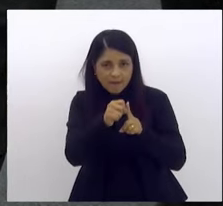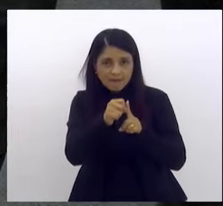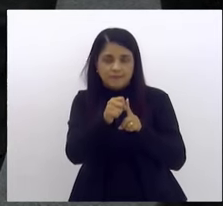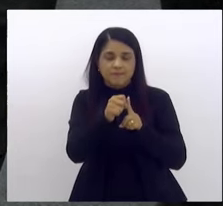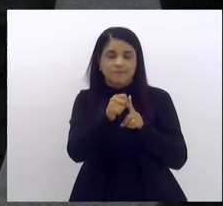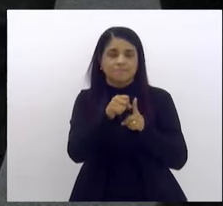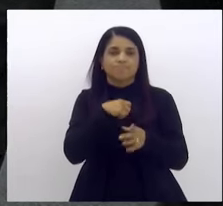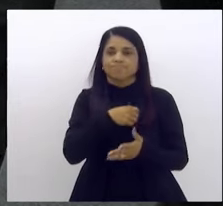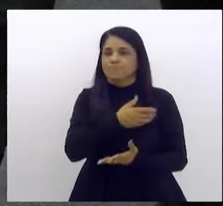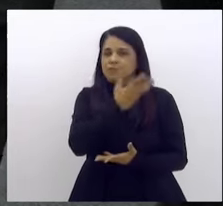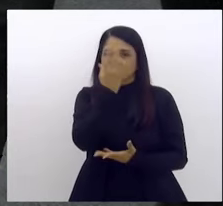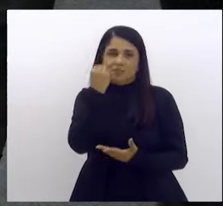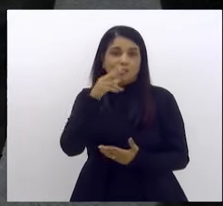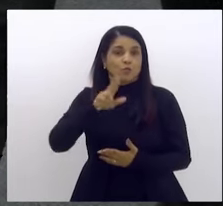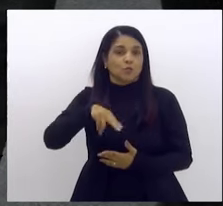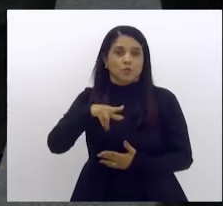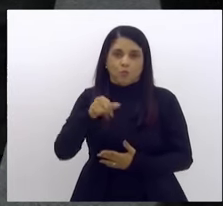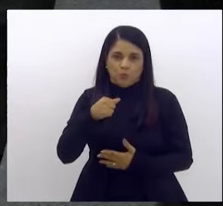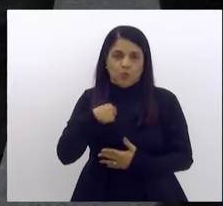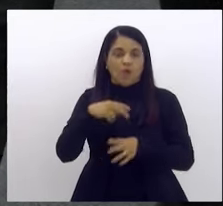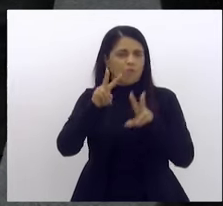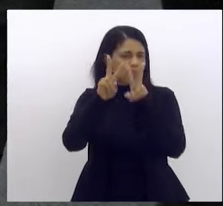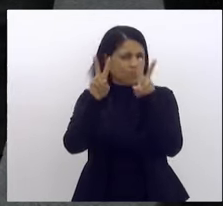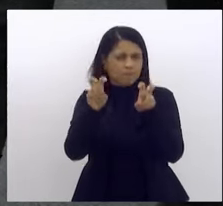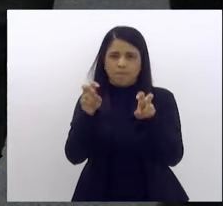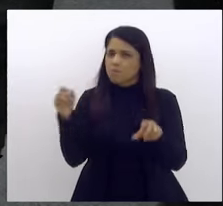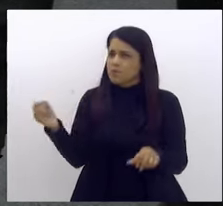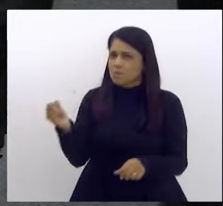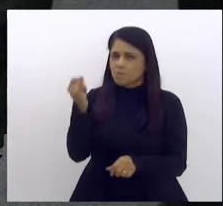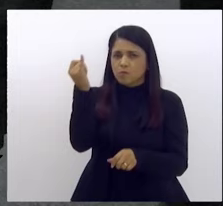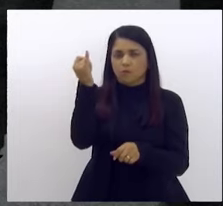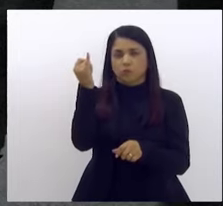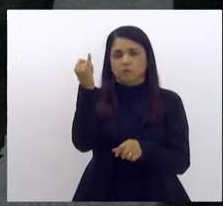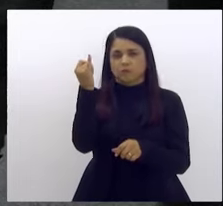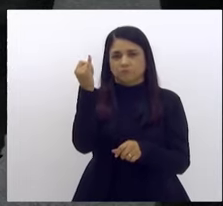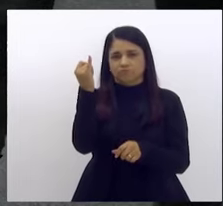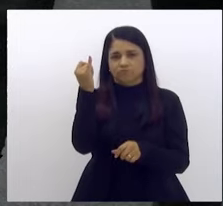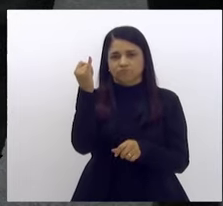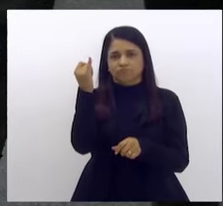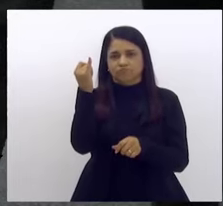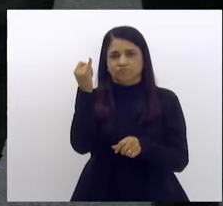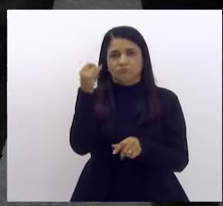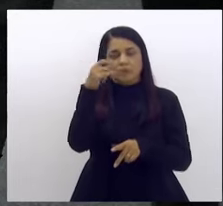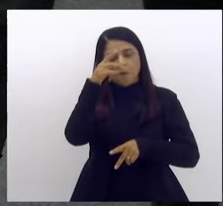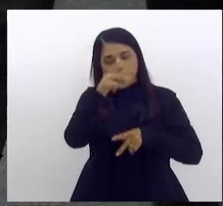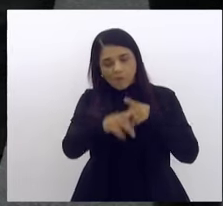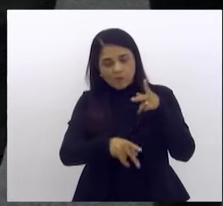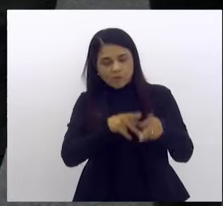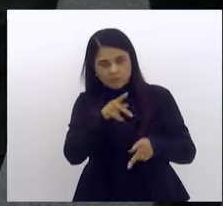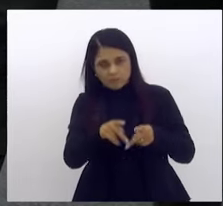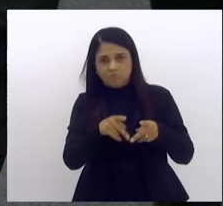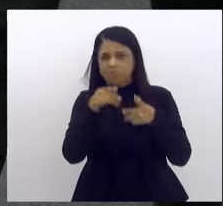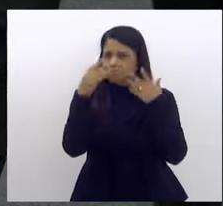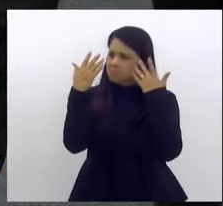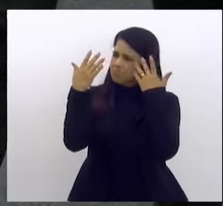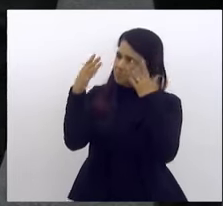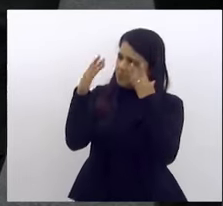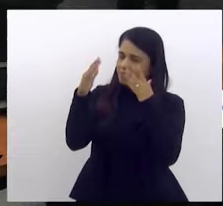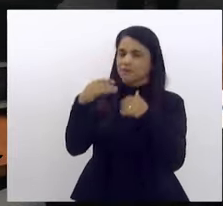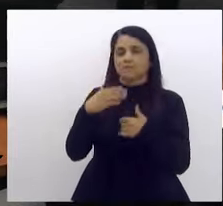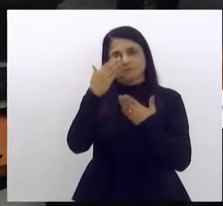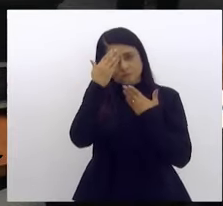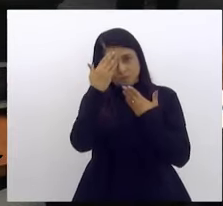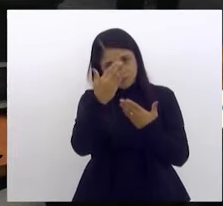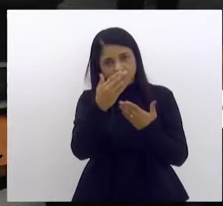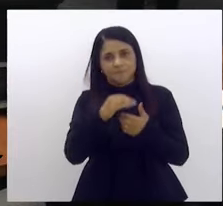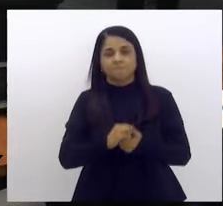sejam esquecidos. E isso é um tema muito importante para o conjunto da nossa população. Então, parabéns. Obrigada.